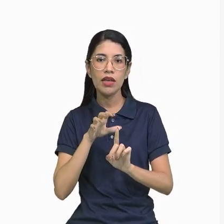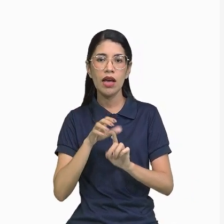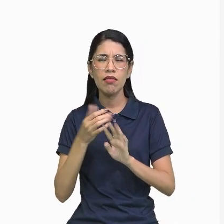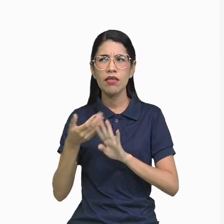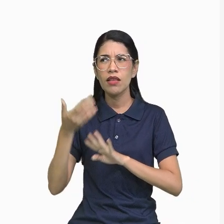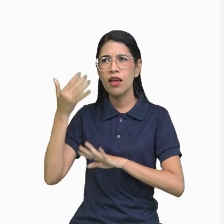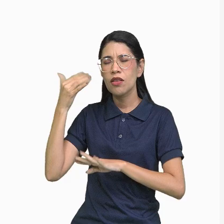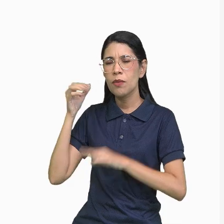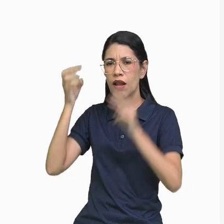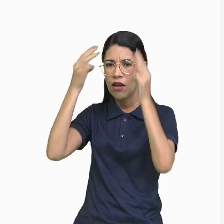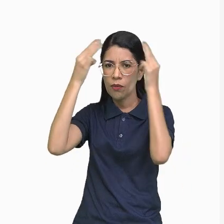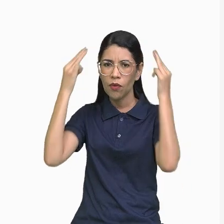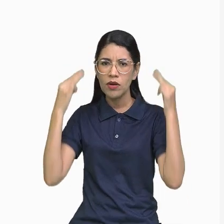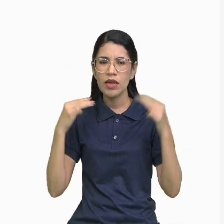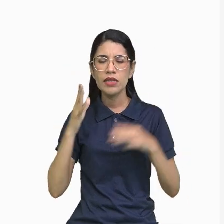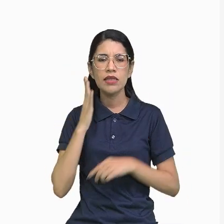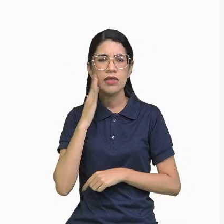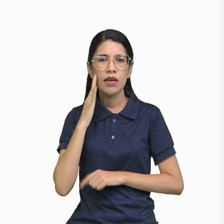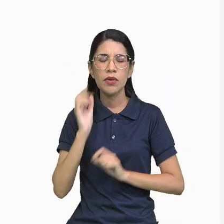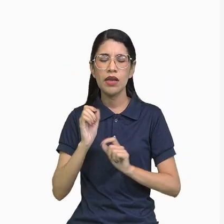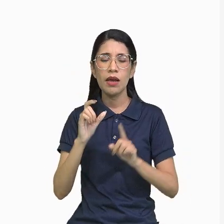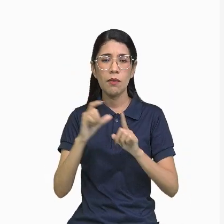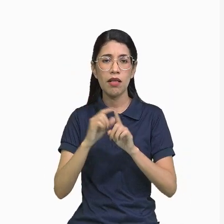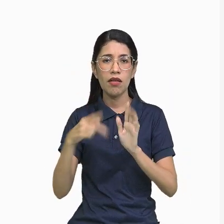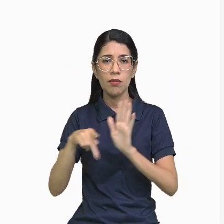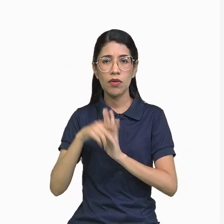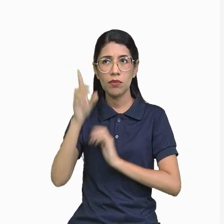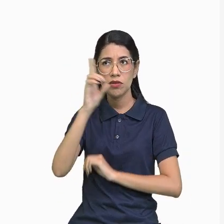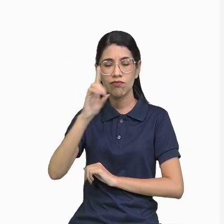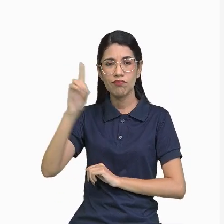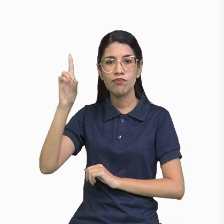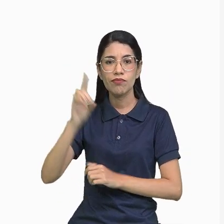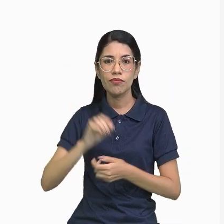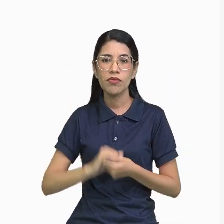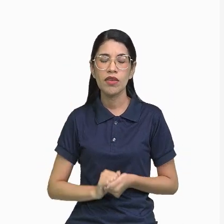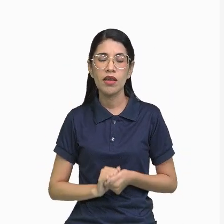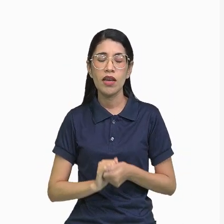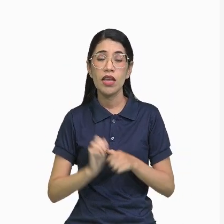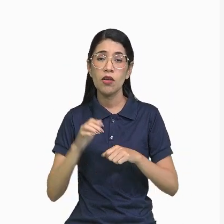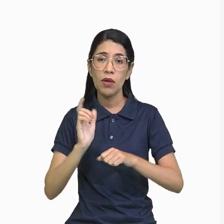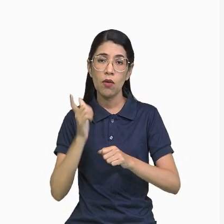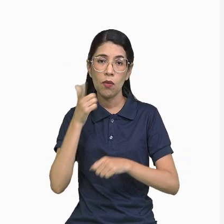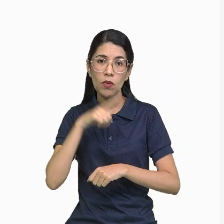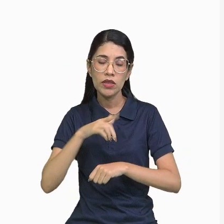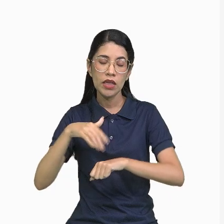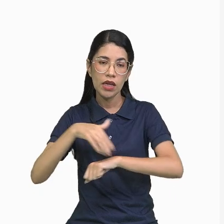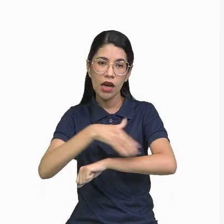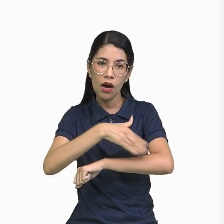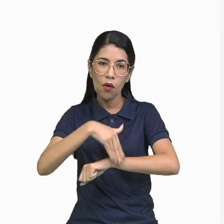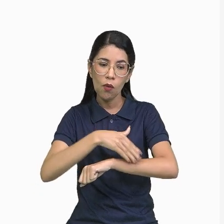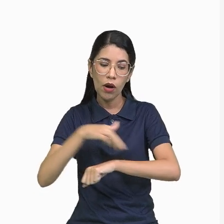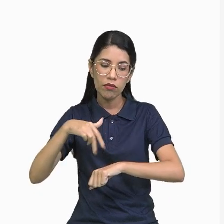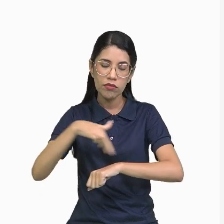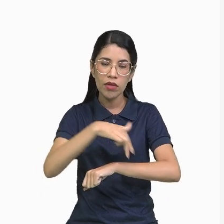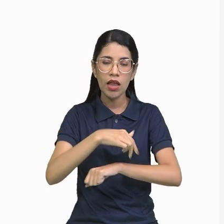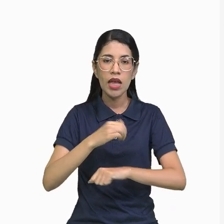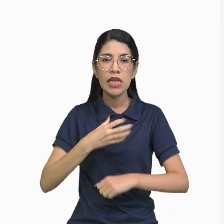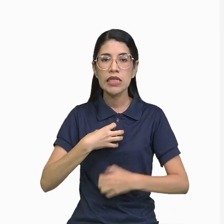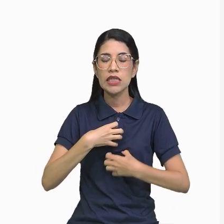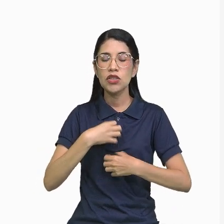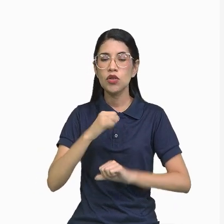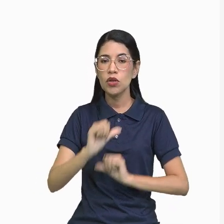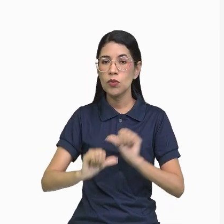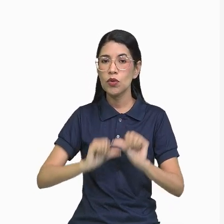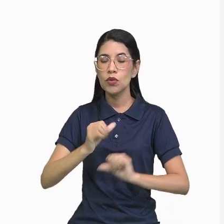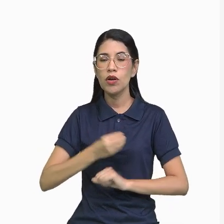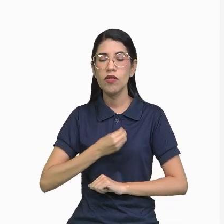Moisés, se sabe que a palavra é divina. Até para atravessar a rua, ela já era outra pessoa, uma